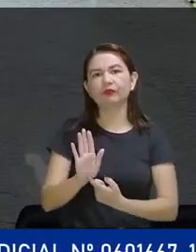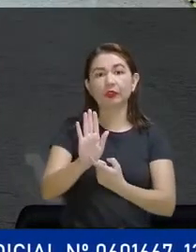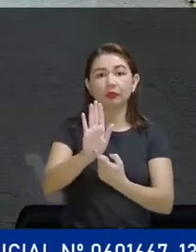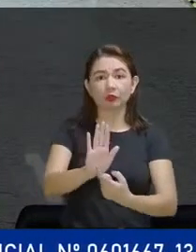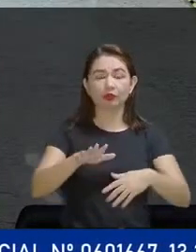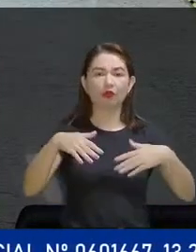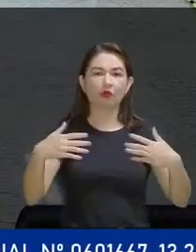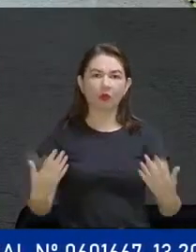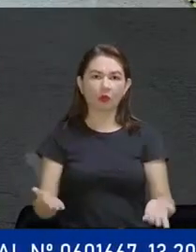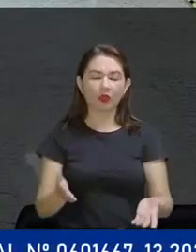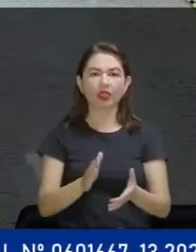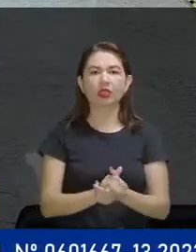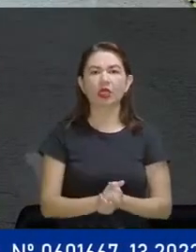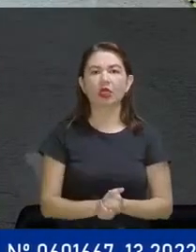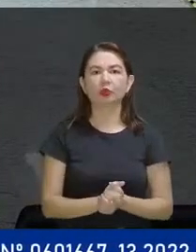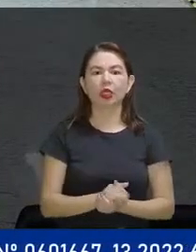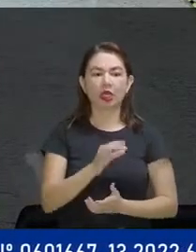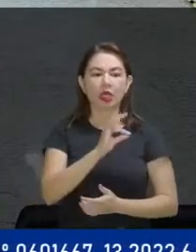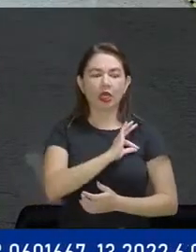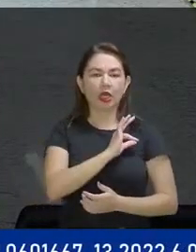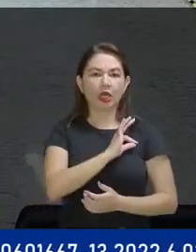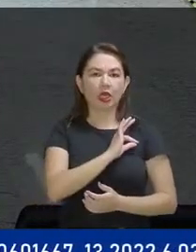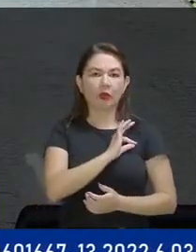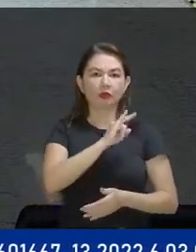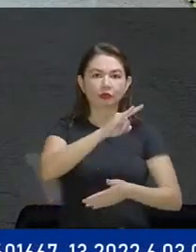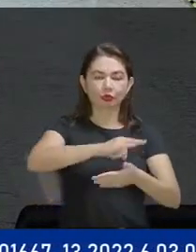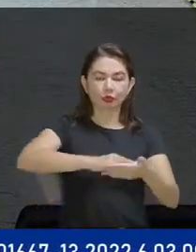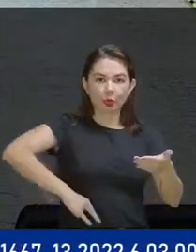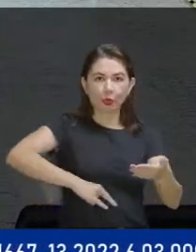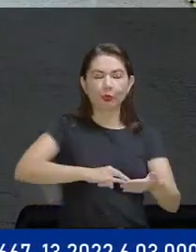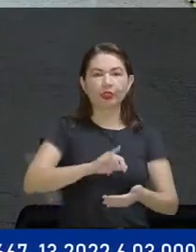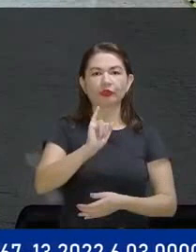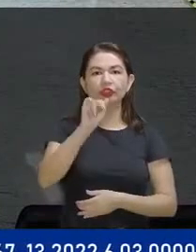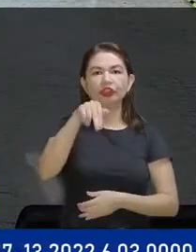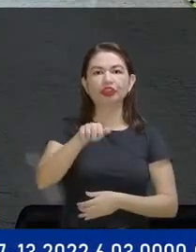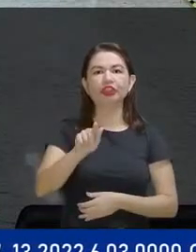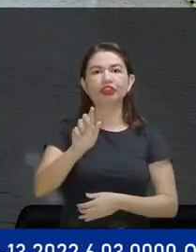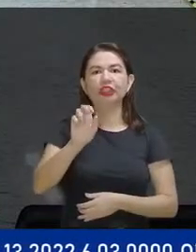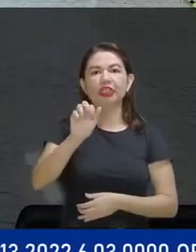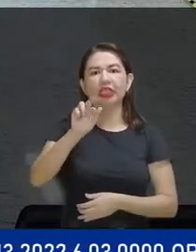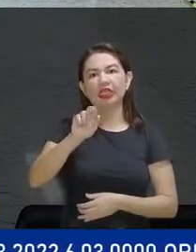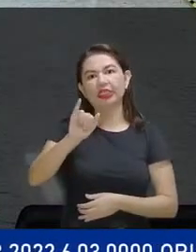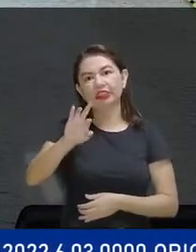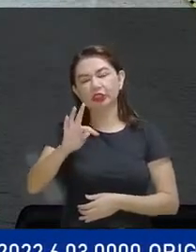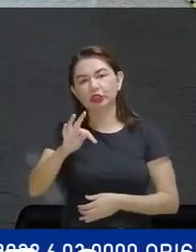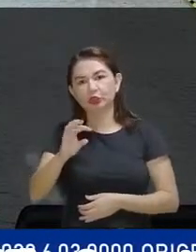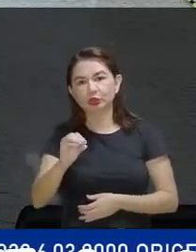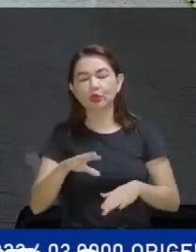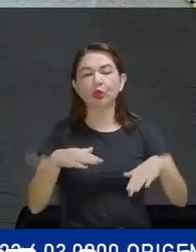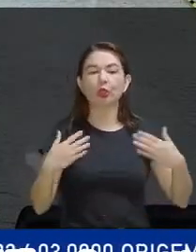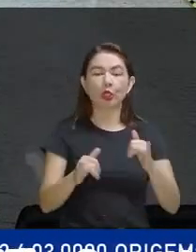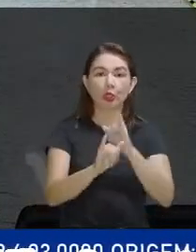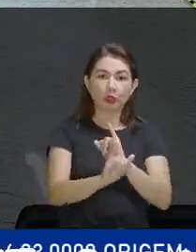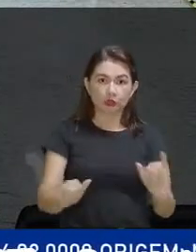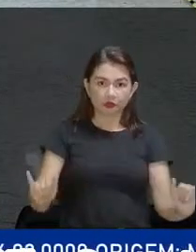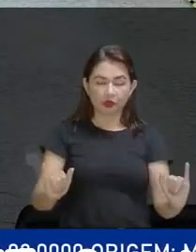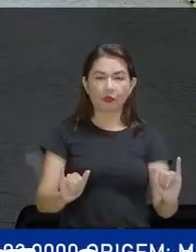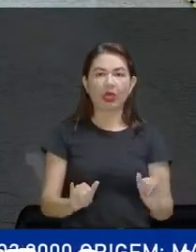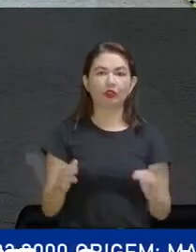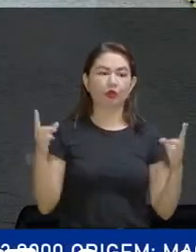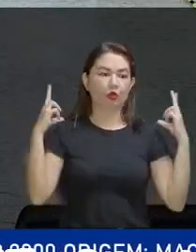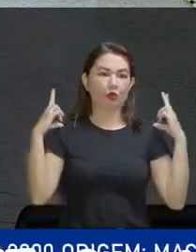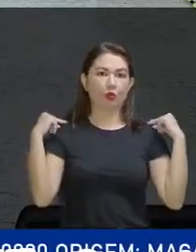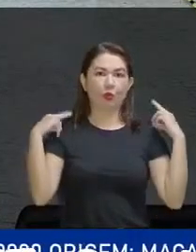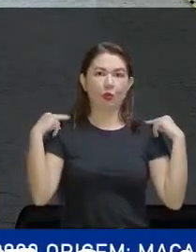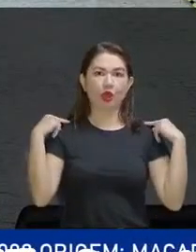no inquérito policial, os agentes públicos que realizaram a abordagem informaram que o condutor do